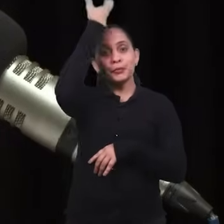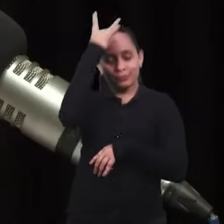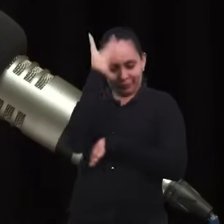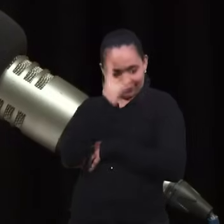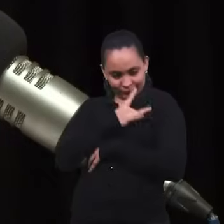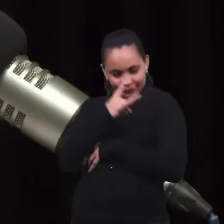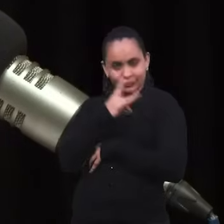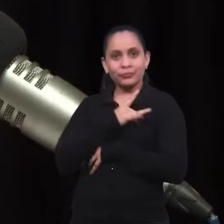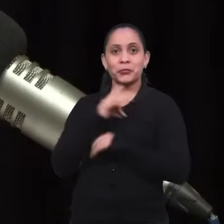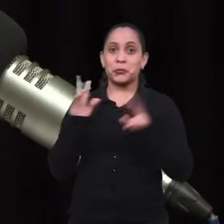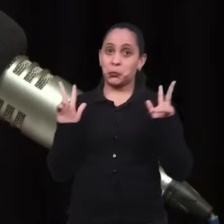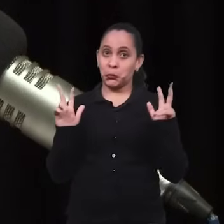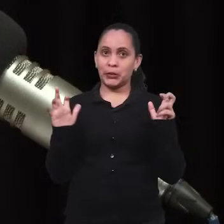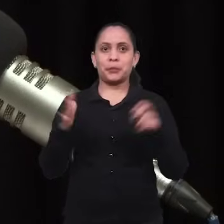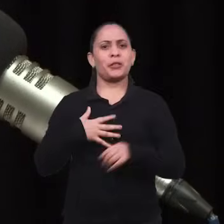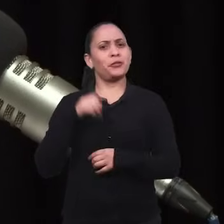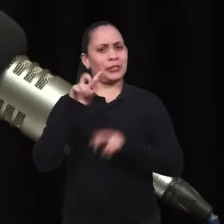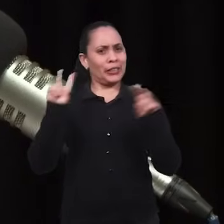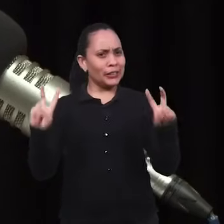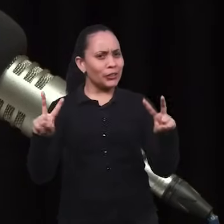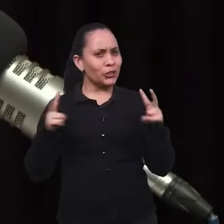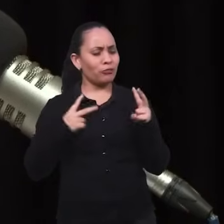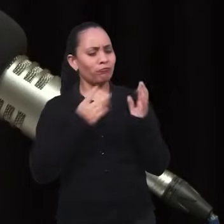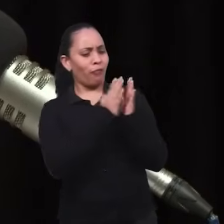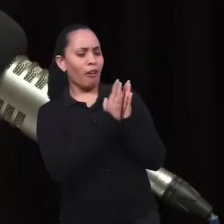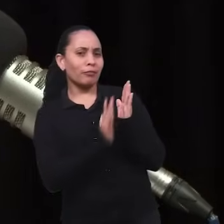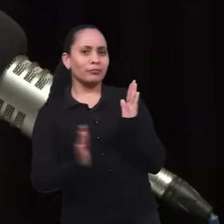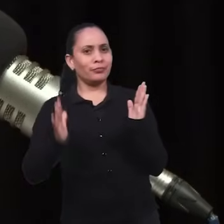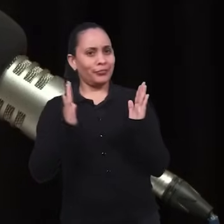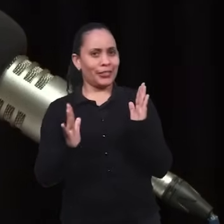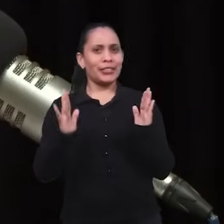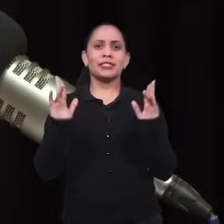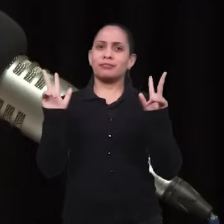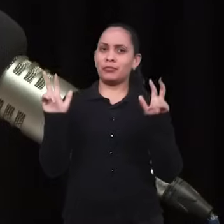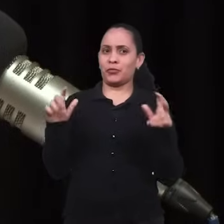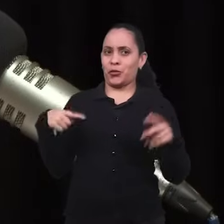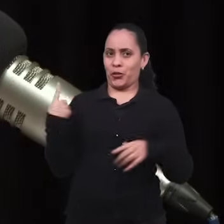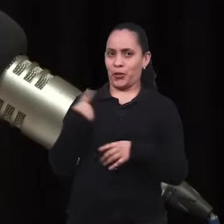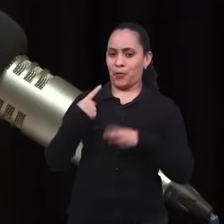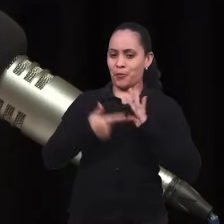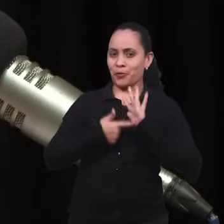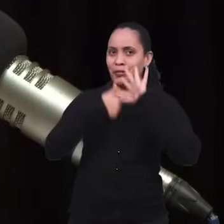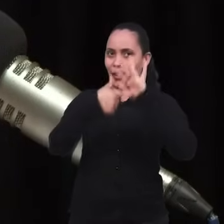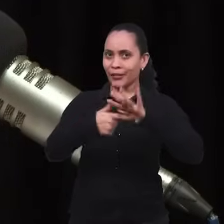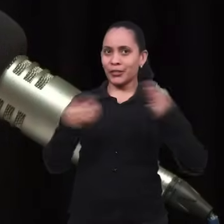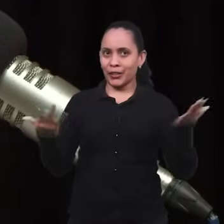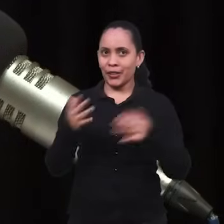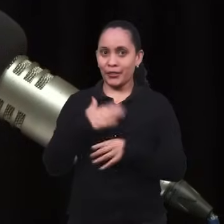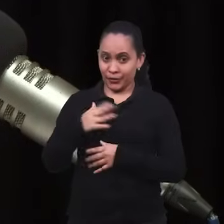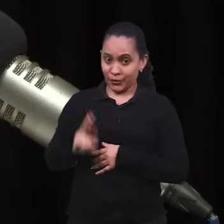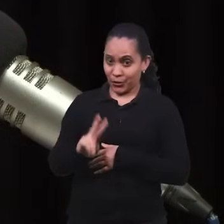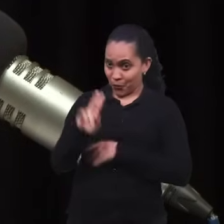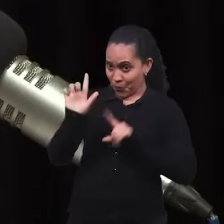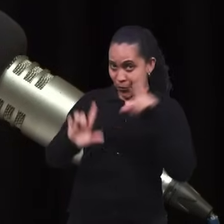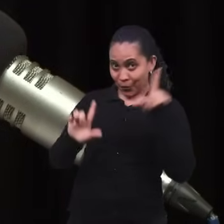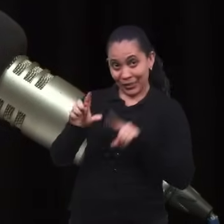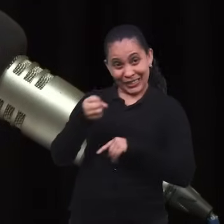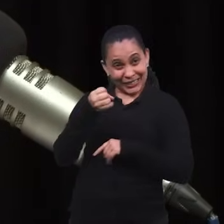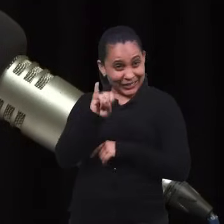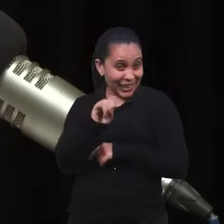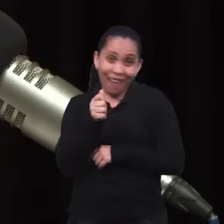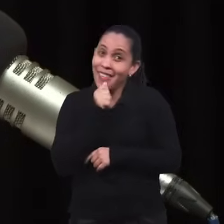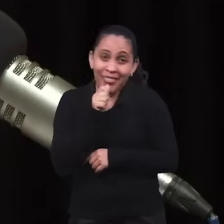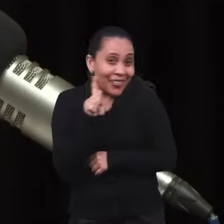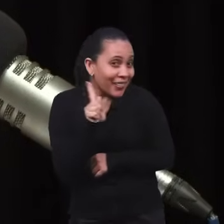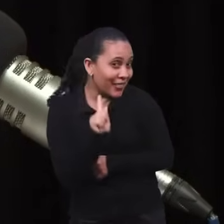o Espírito Santo. Você tem acompanhado a sequência desse tema que nós temos trazido aqui? Você tem acompanhado esse programa? Se não